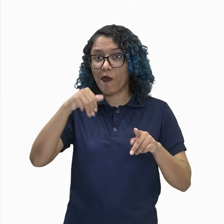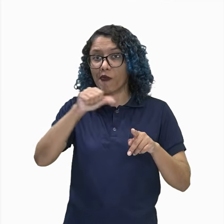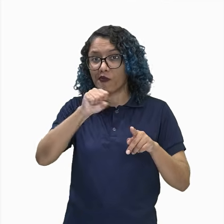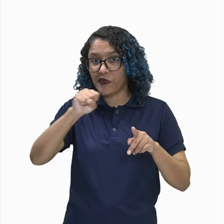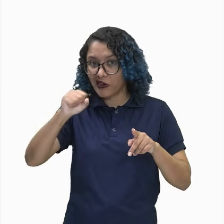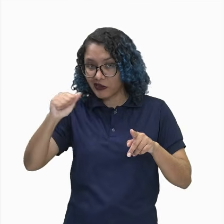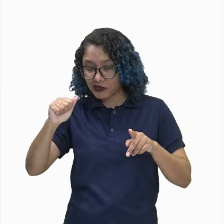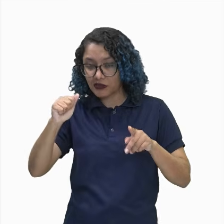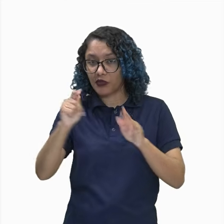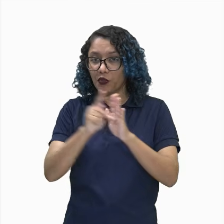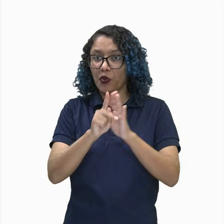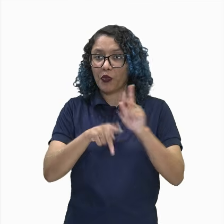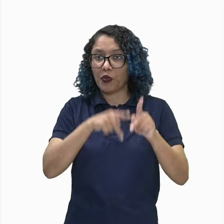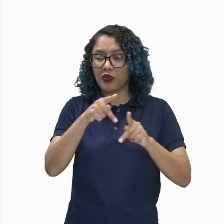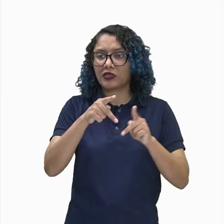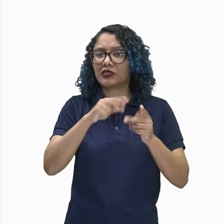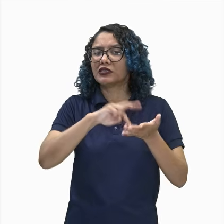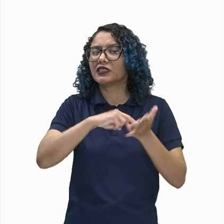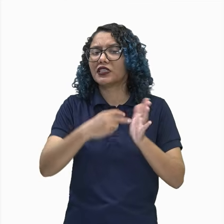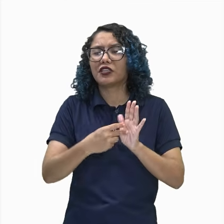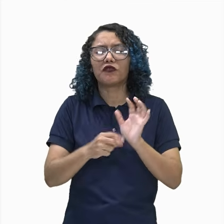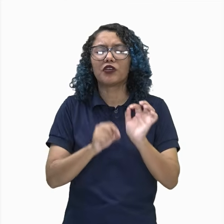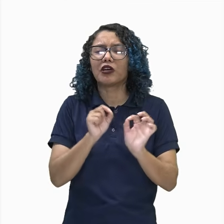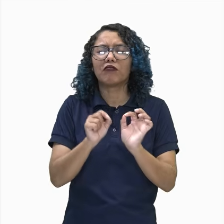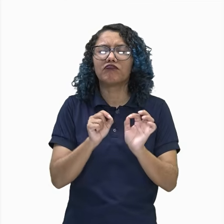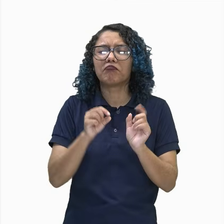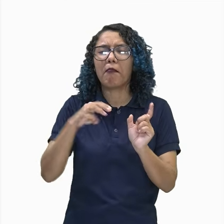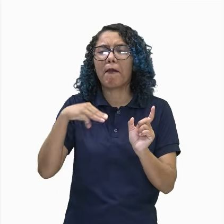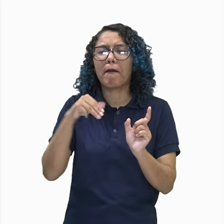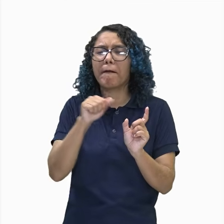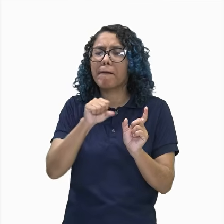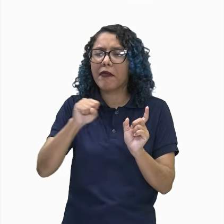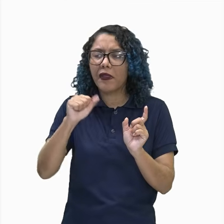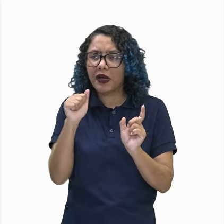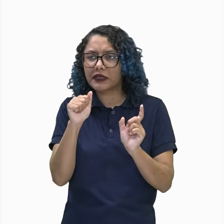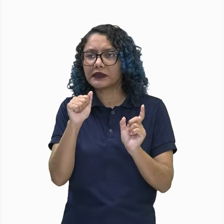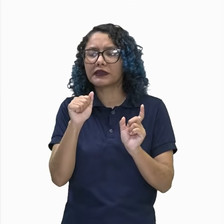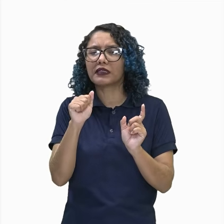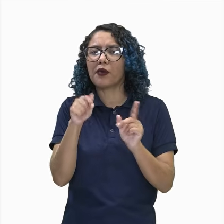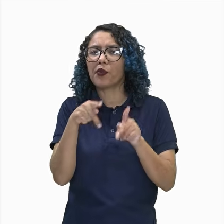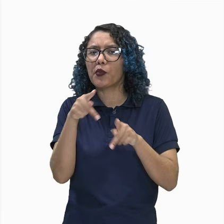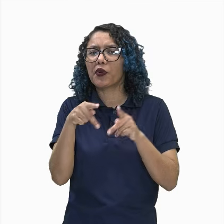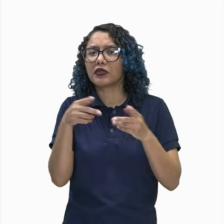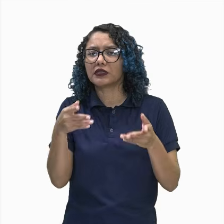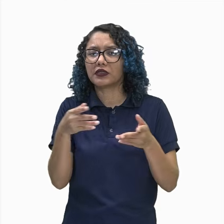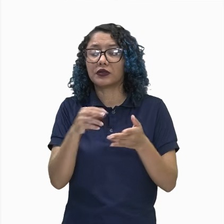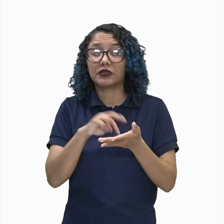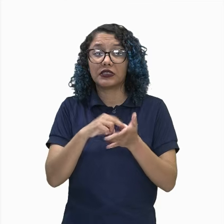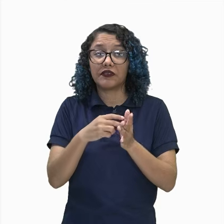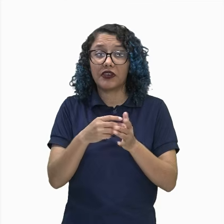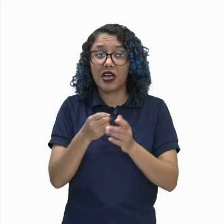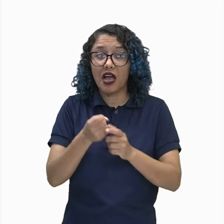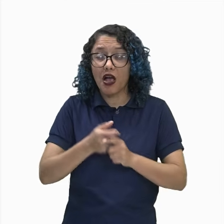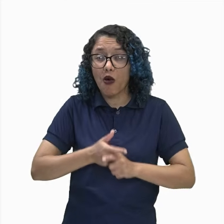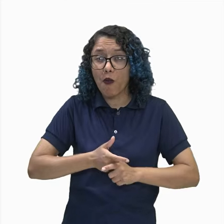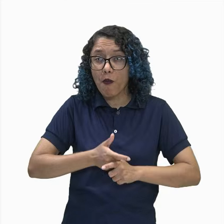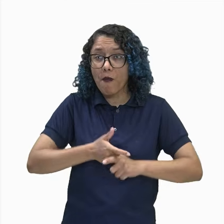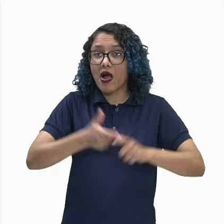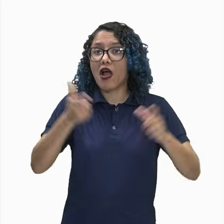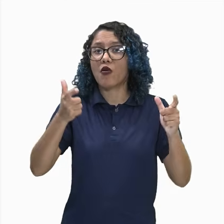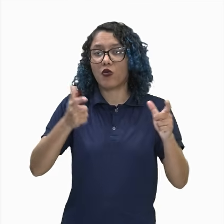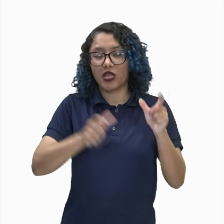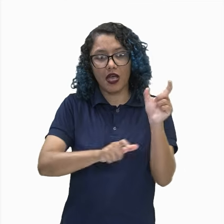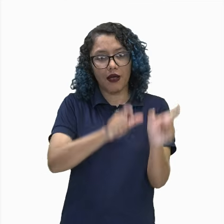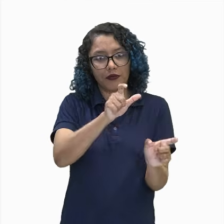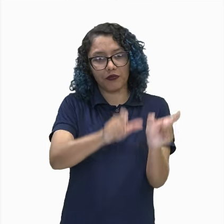estamos buscando aí falar com vocês sobre a questão de ser a maior quantidade de pessoas